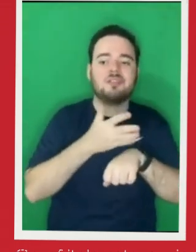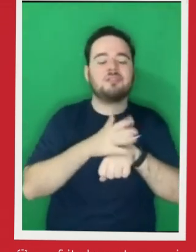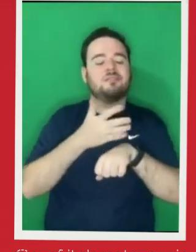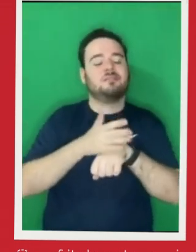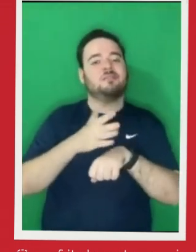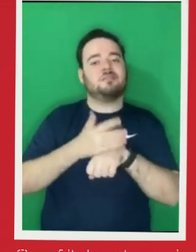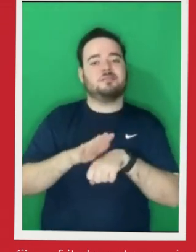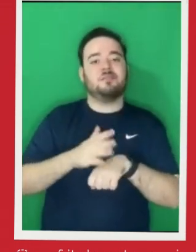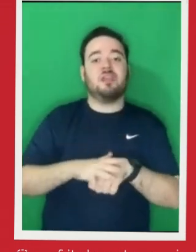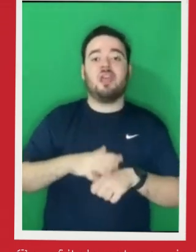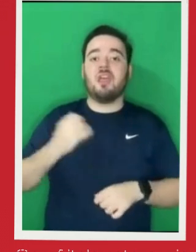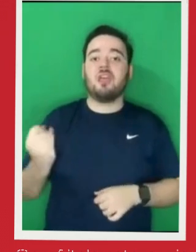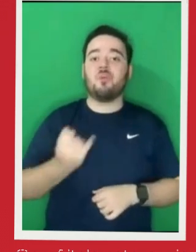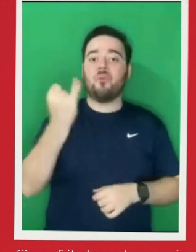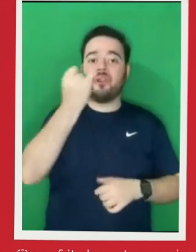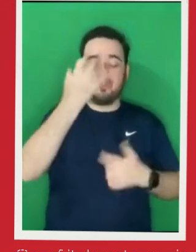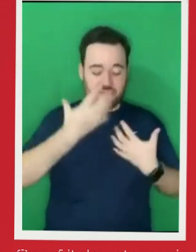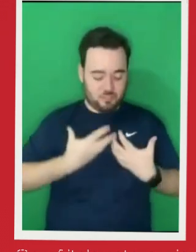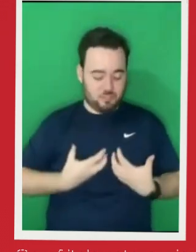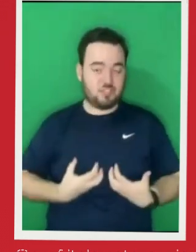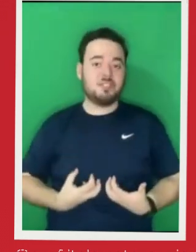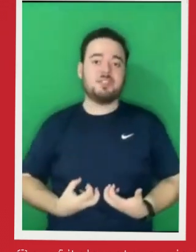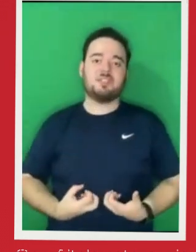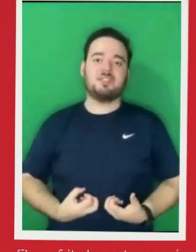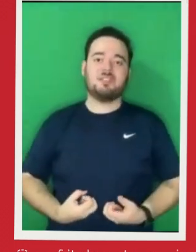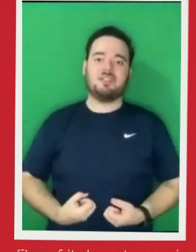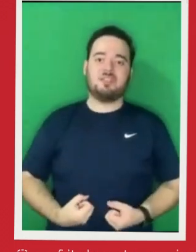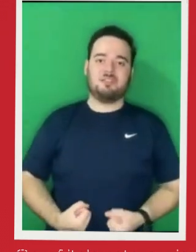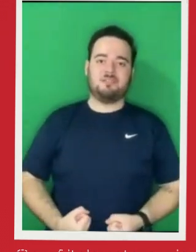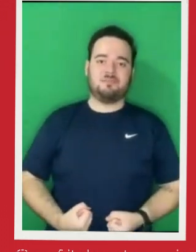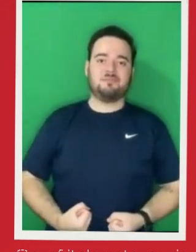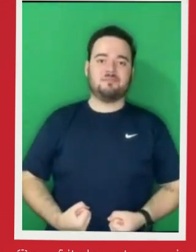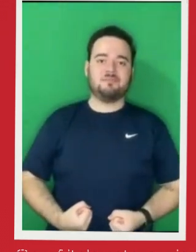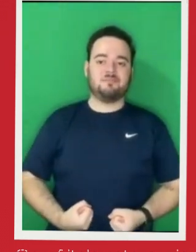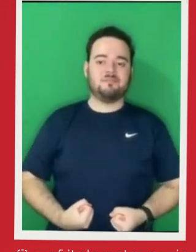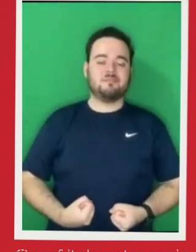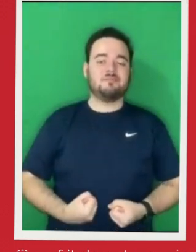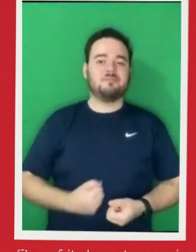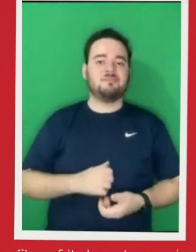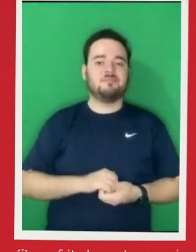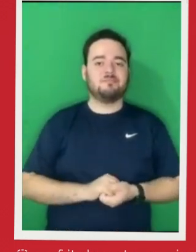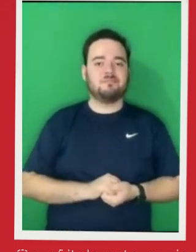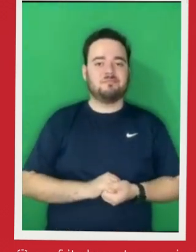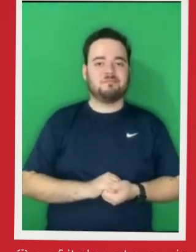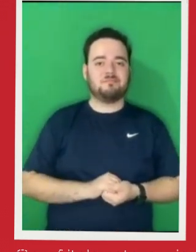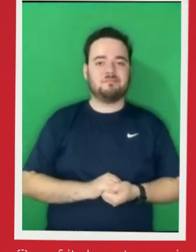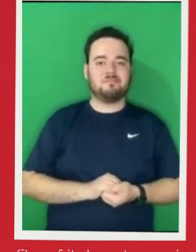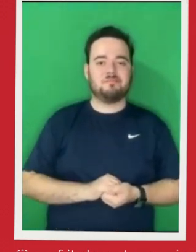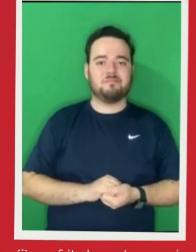isso é fundamental. Não adianta virar à noite, por favor, acreditem em mim, não façam isso.